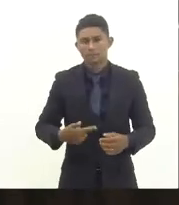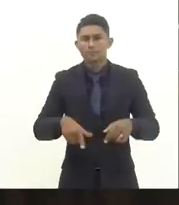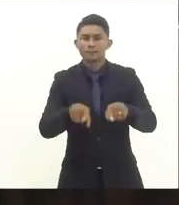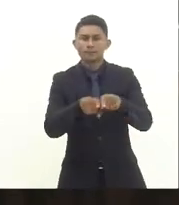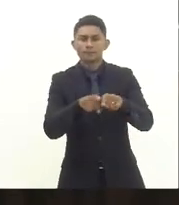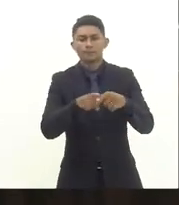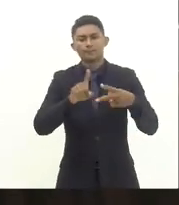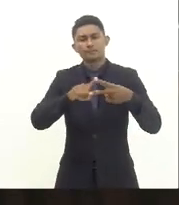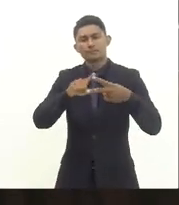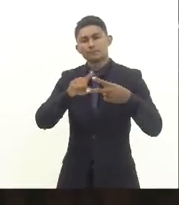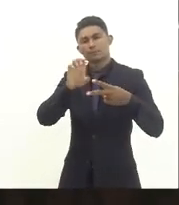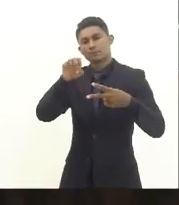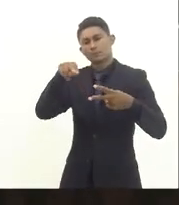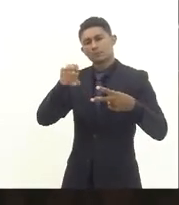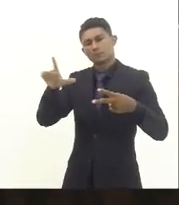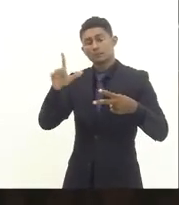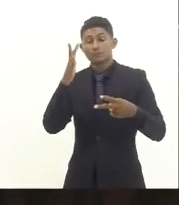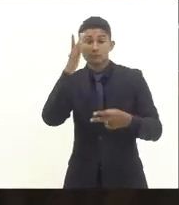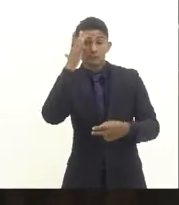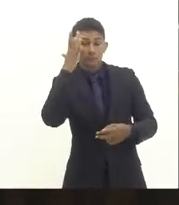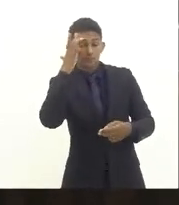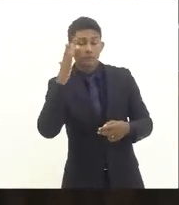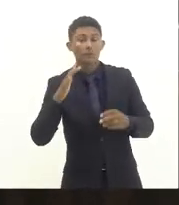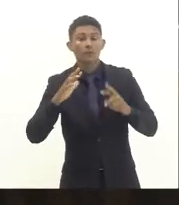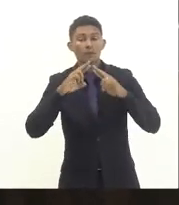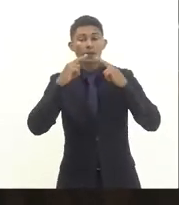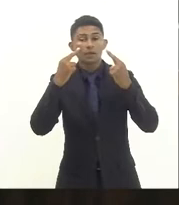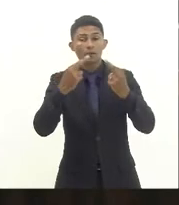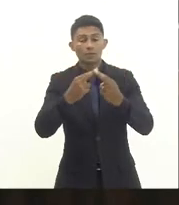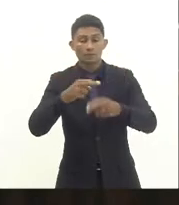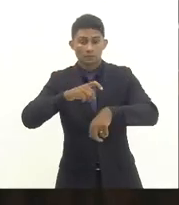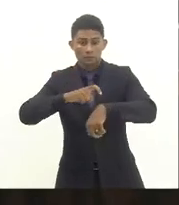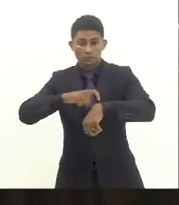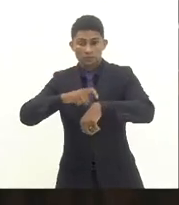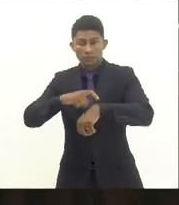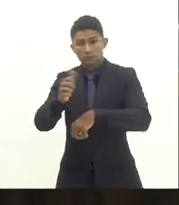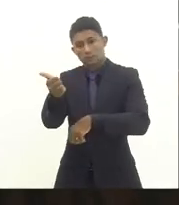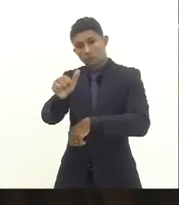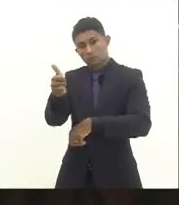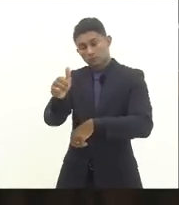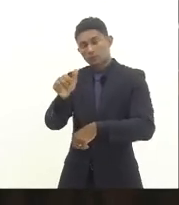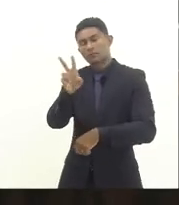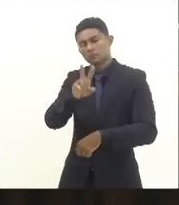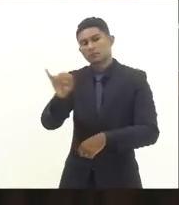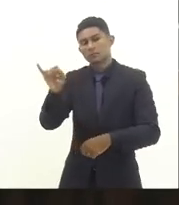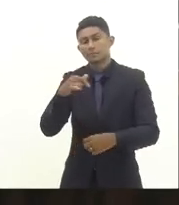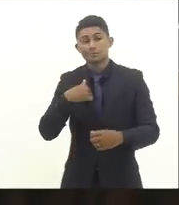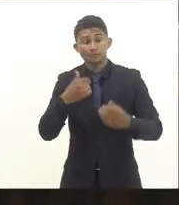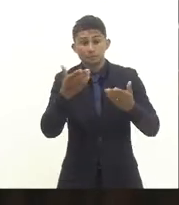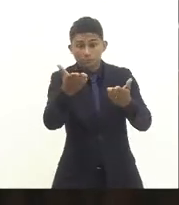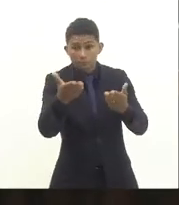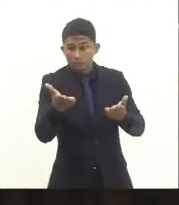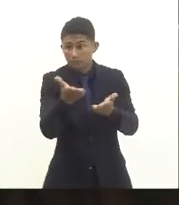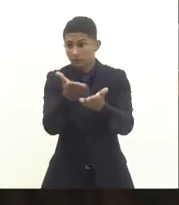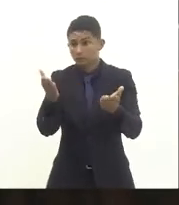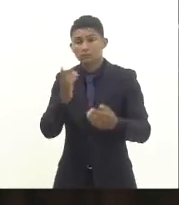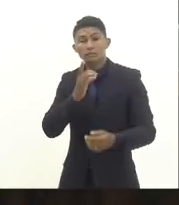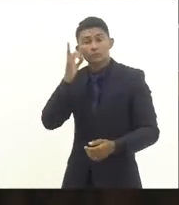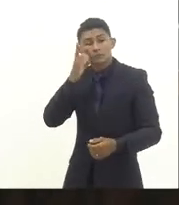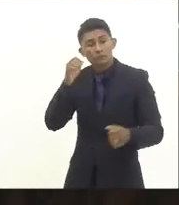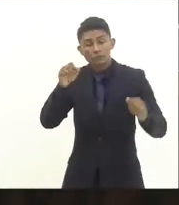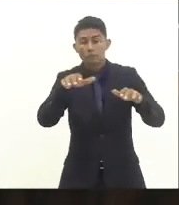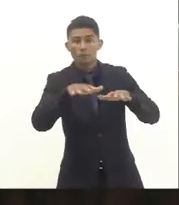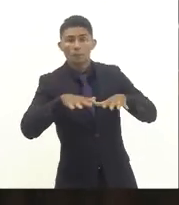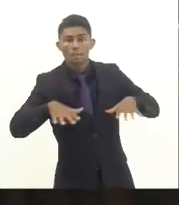relação enel nós vamos fazer amanhã uma reunião do décimo oitavo andares 11 horas combinando convidando todos senhoras deputadas